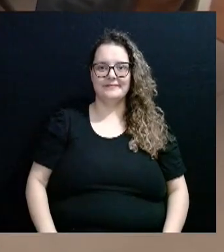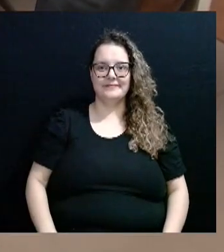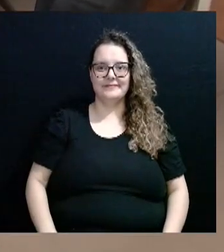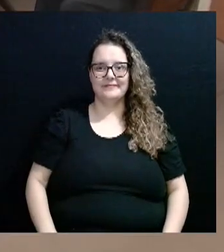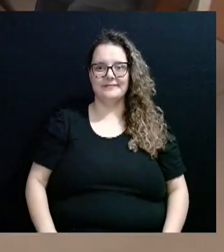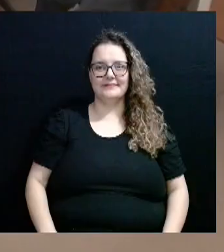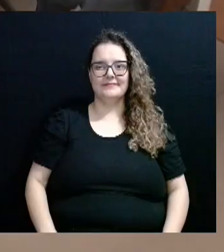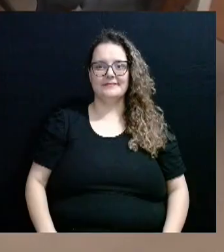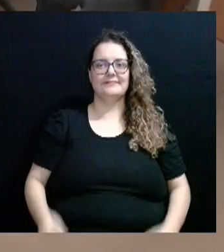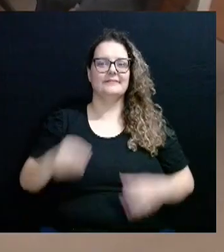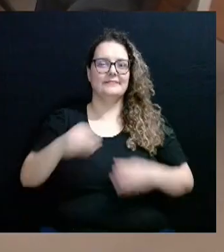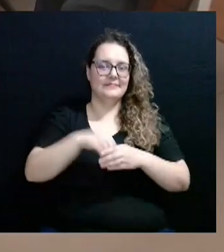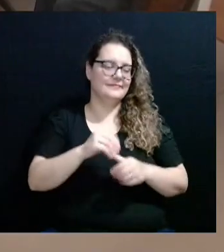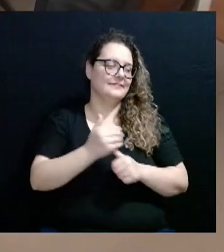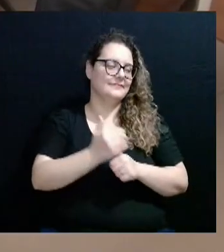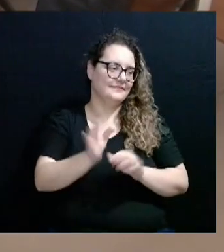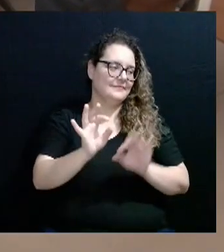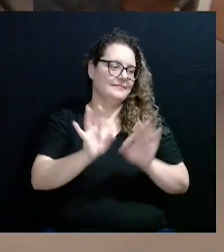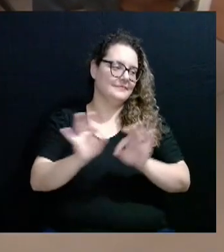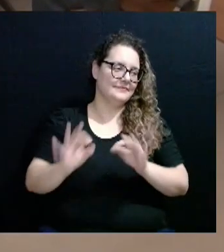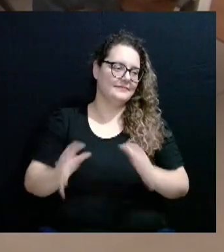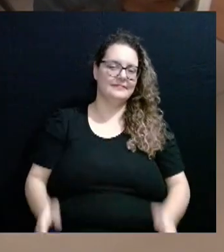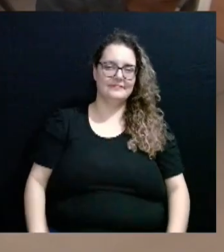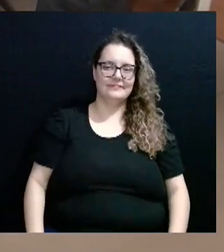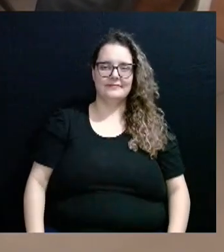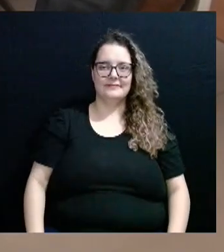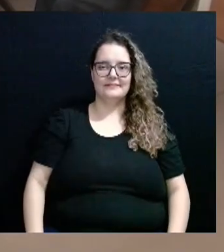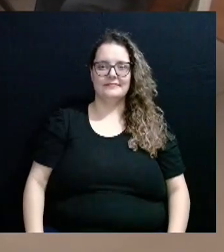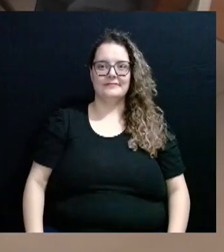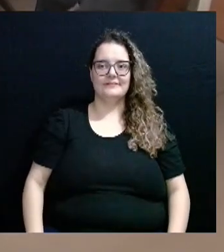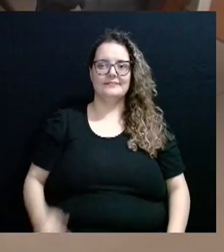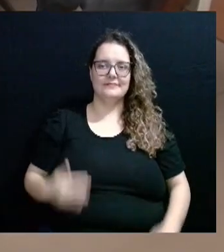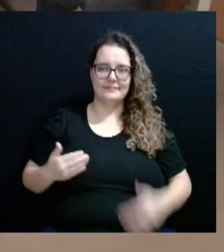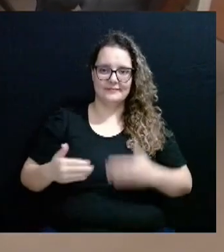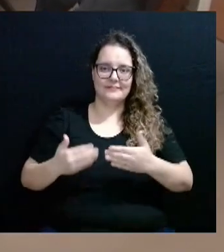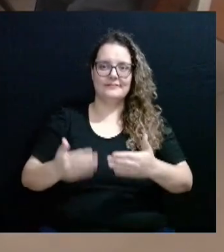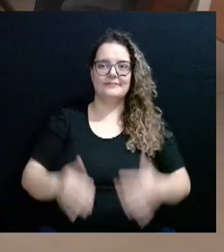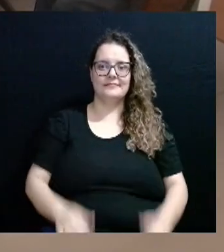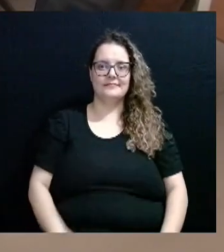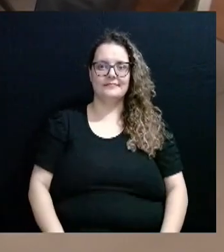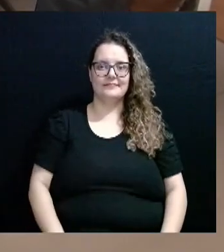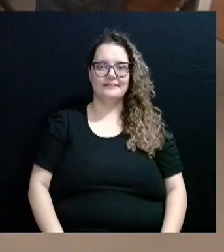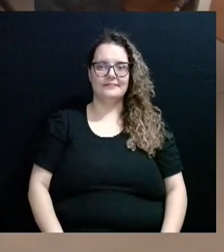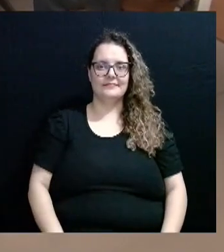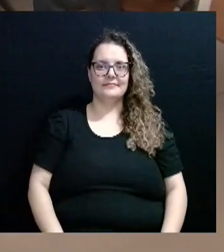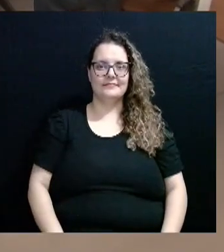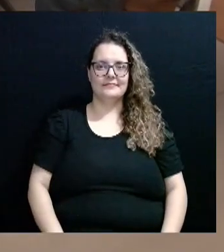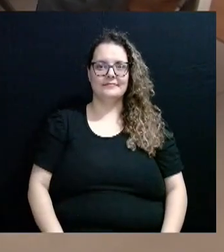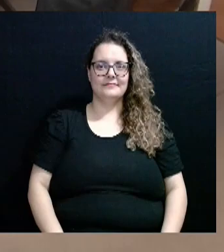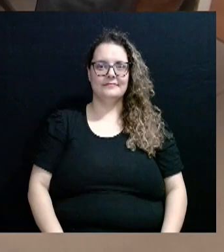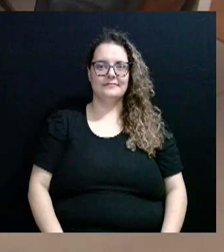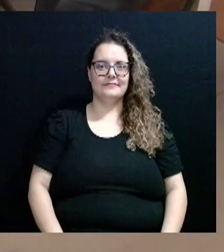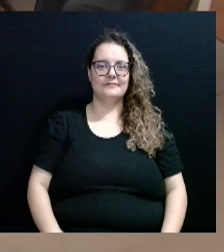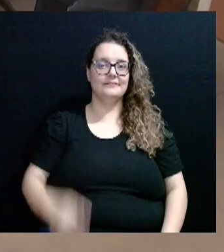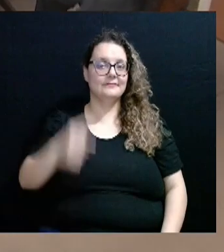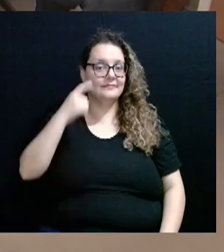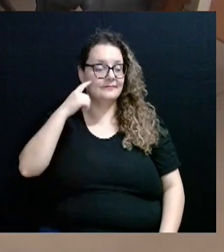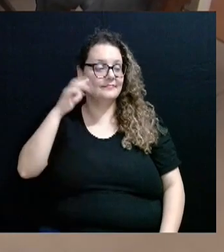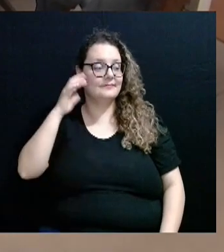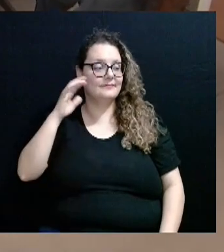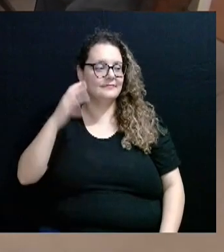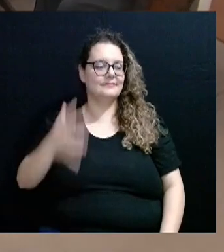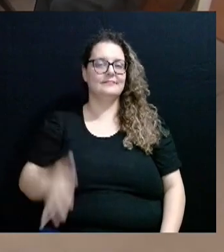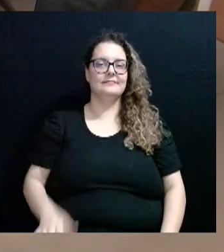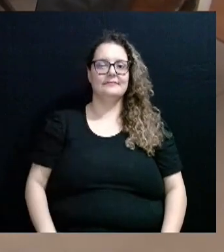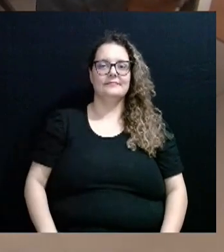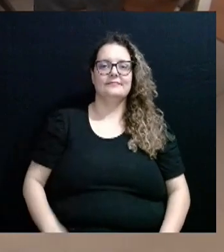que está organizando, que toca de frente, né, enfim, que pensou muito esse